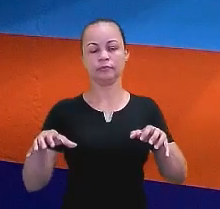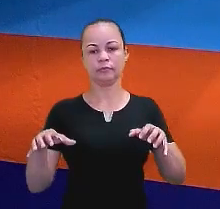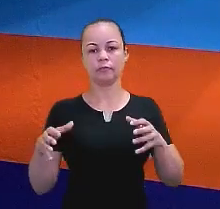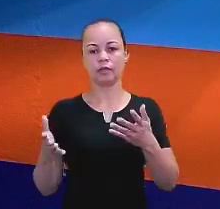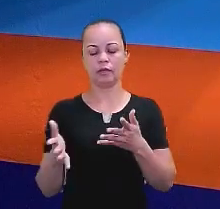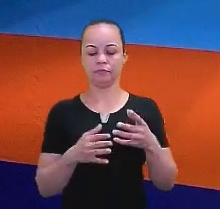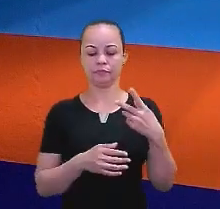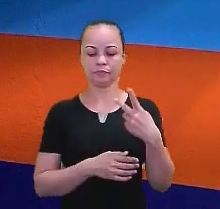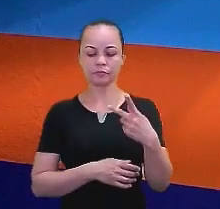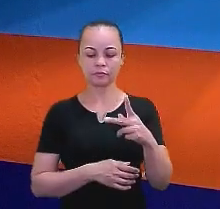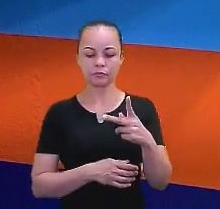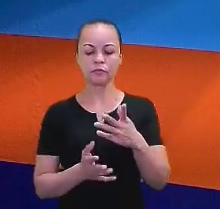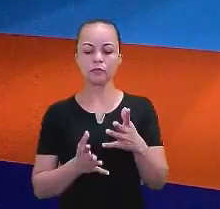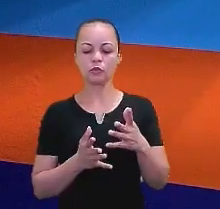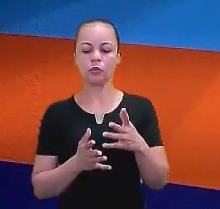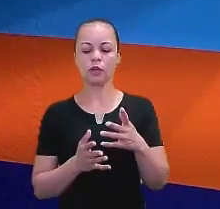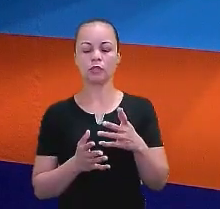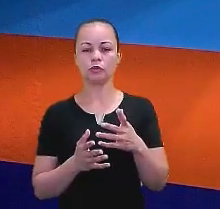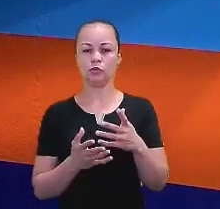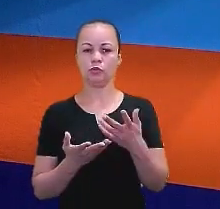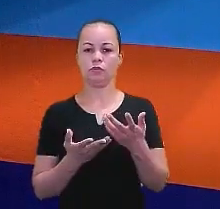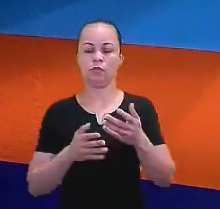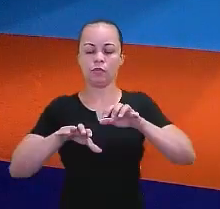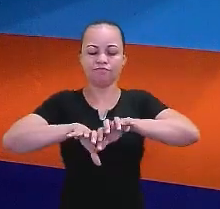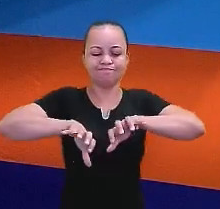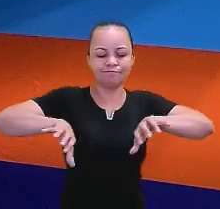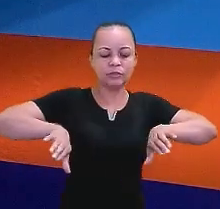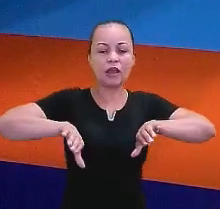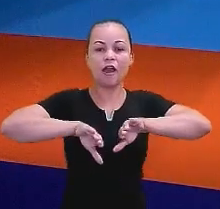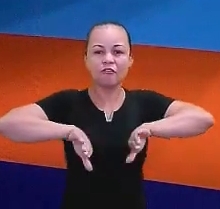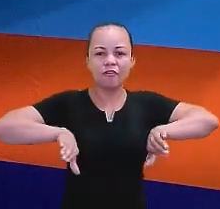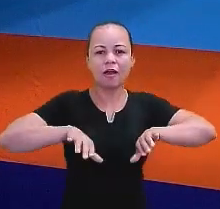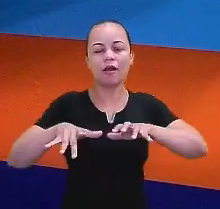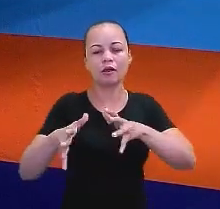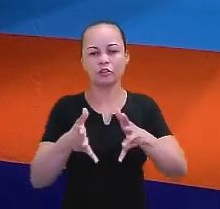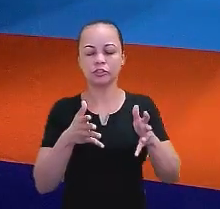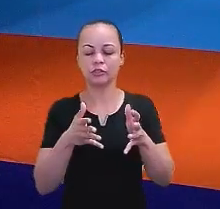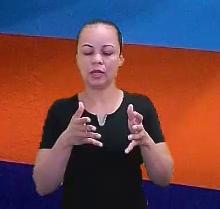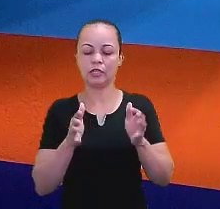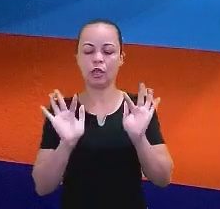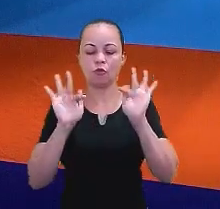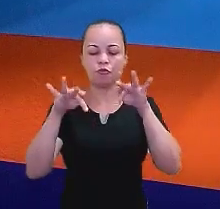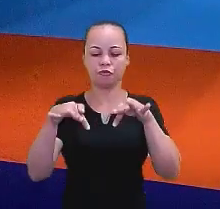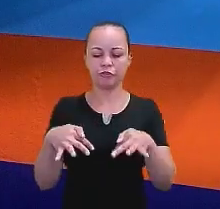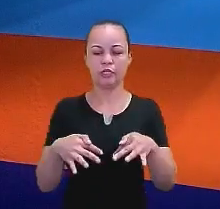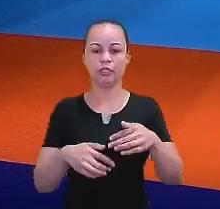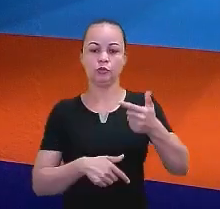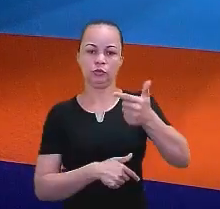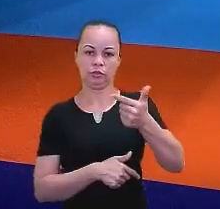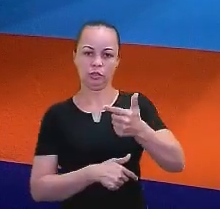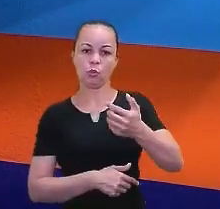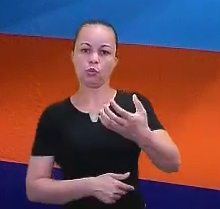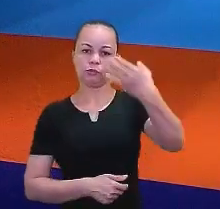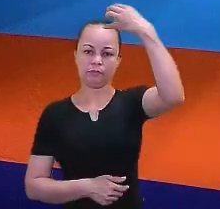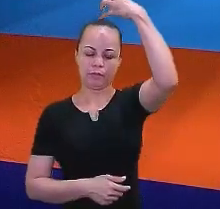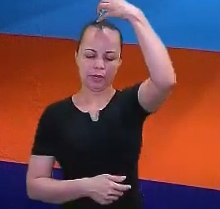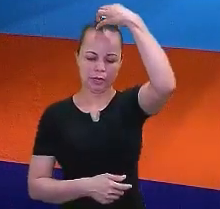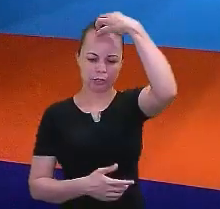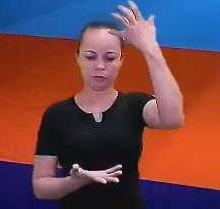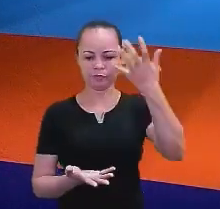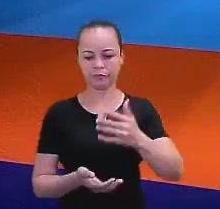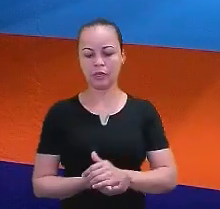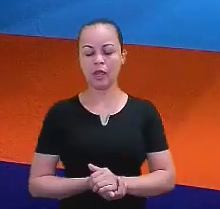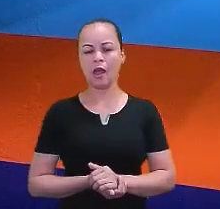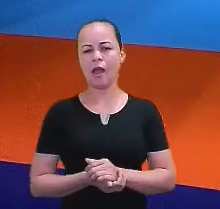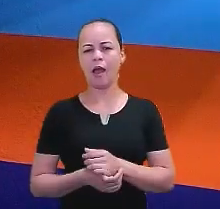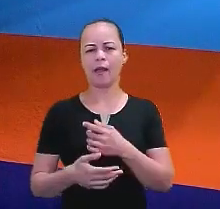Quando há esse afastamento, a crise e o fim do Segundo Império, a questão religiosa, porque a